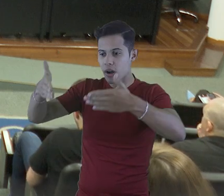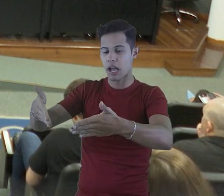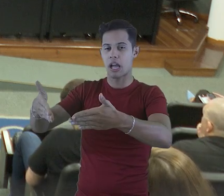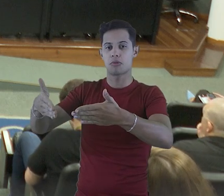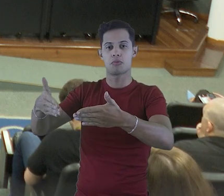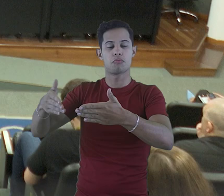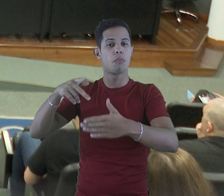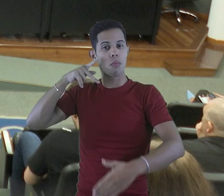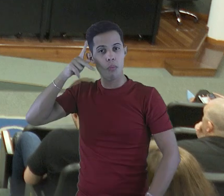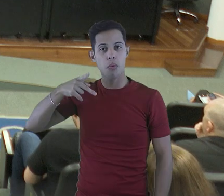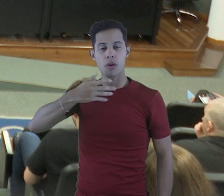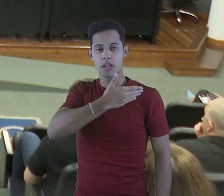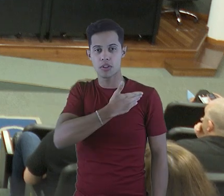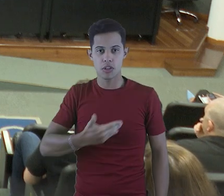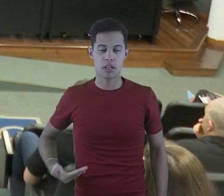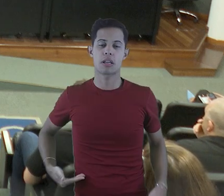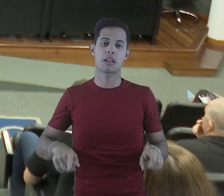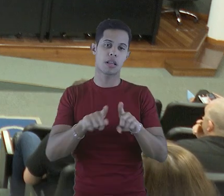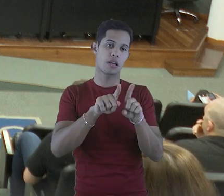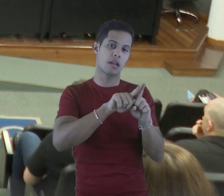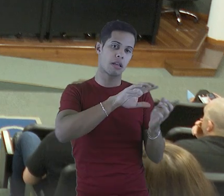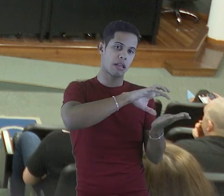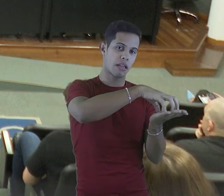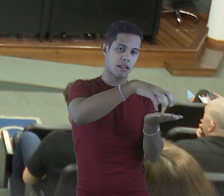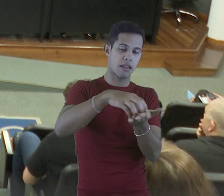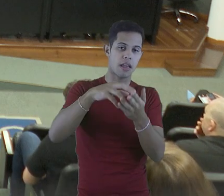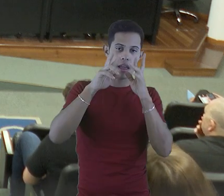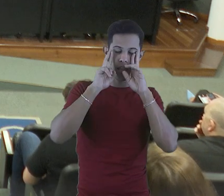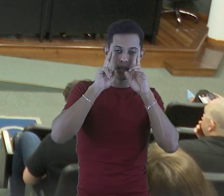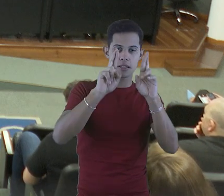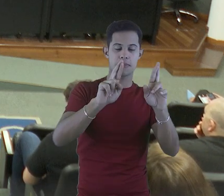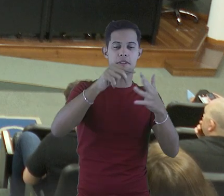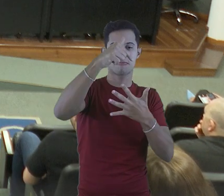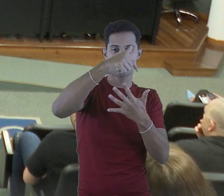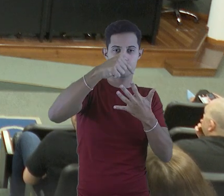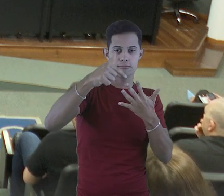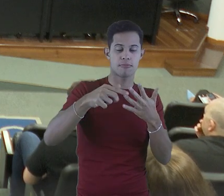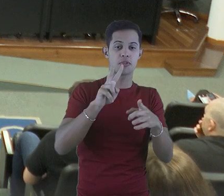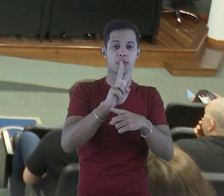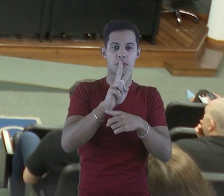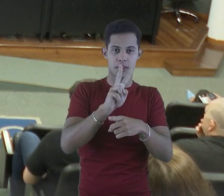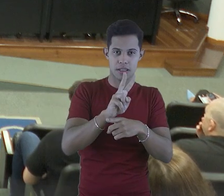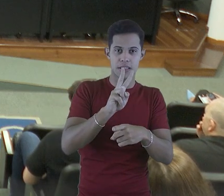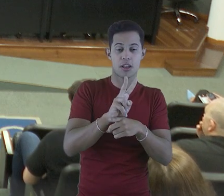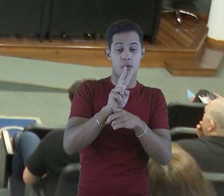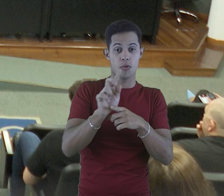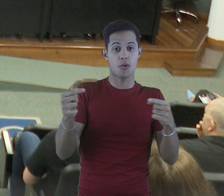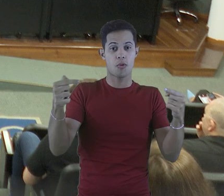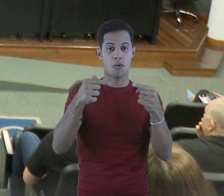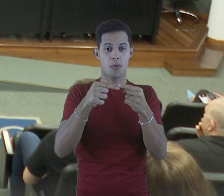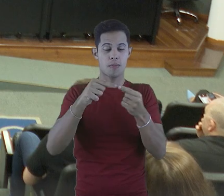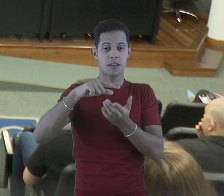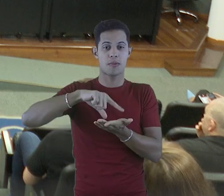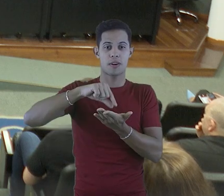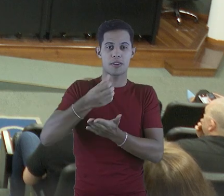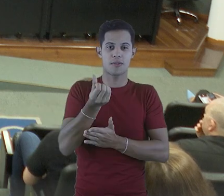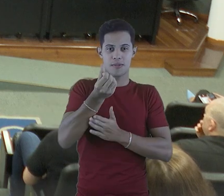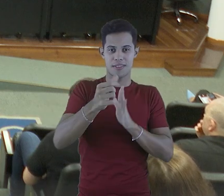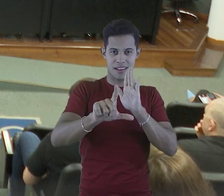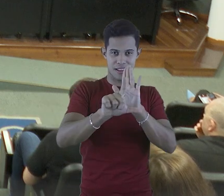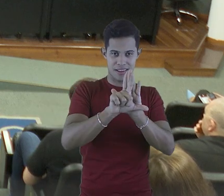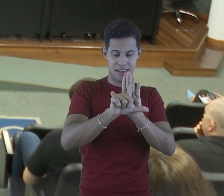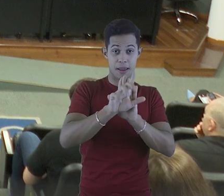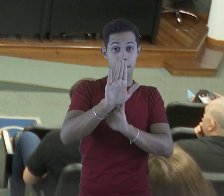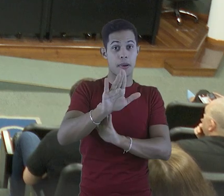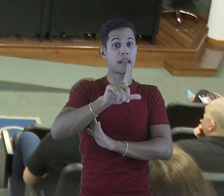de políticas públicas ou atribuição legal pelos órgãos e entidades respeitados os princípios de proteção de dados previstos no artigo 6º